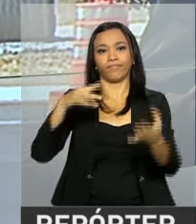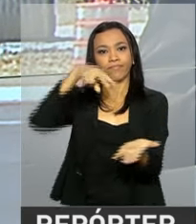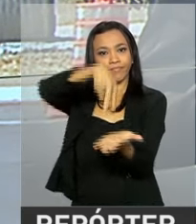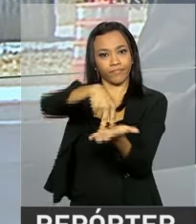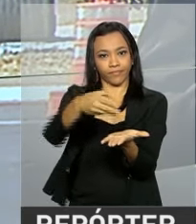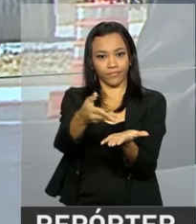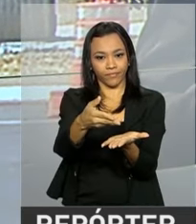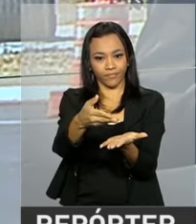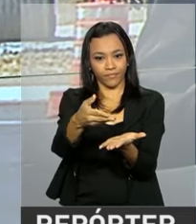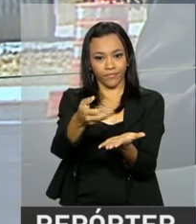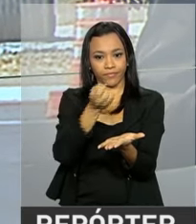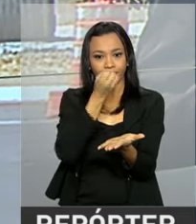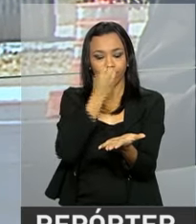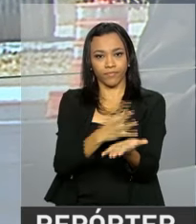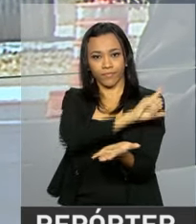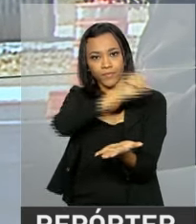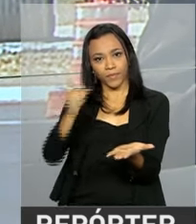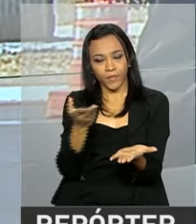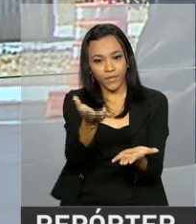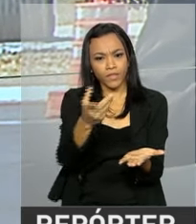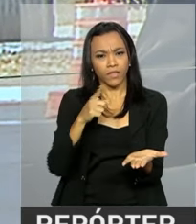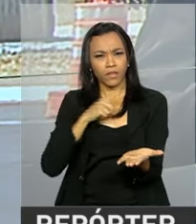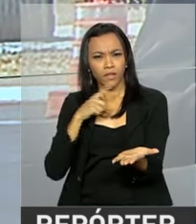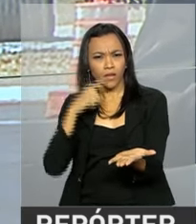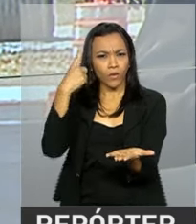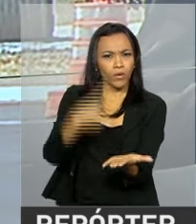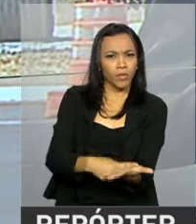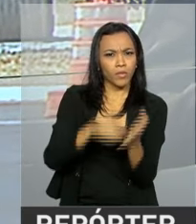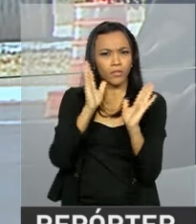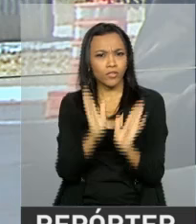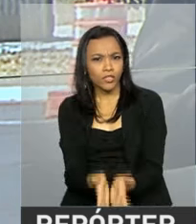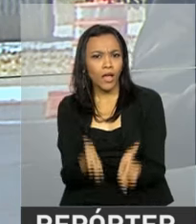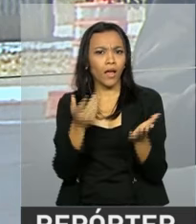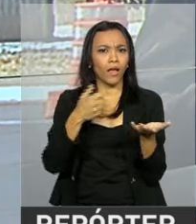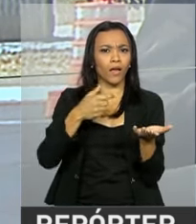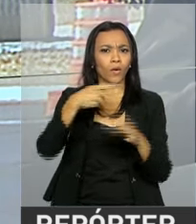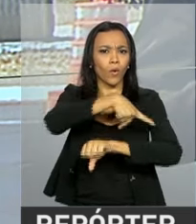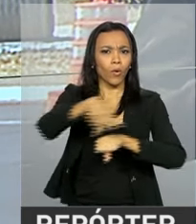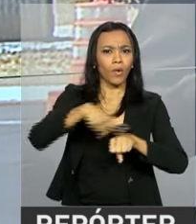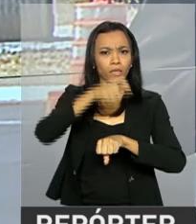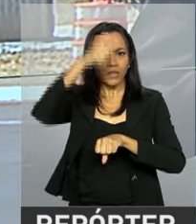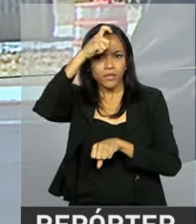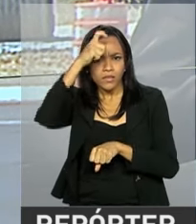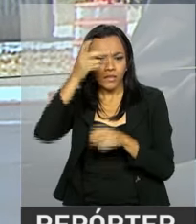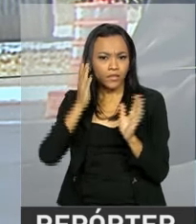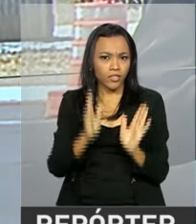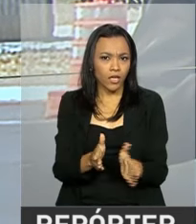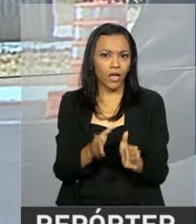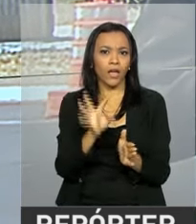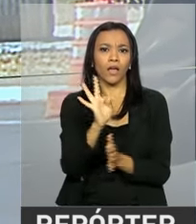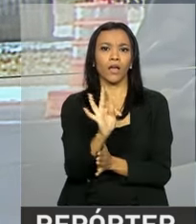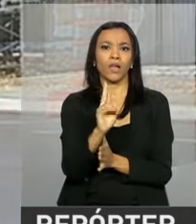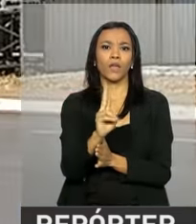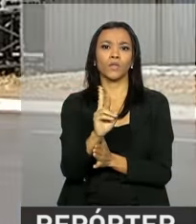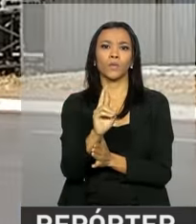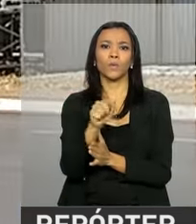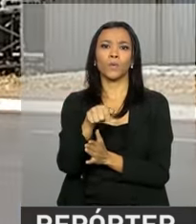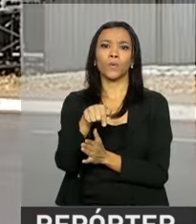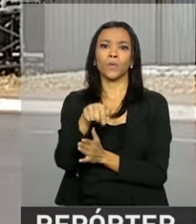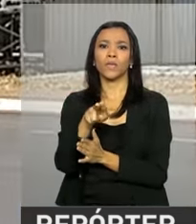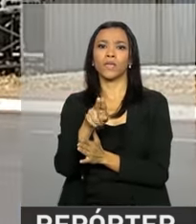Nei boa bom dia para você já existe algum acordo fechado com Os turcos Bom dia Leandro